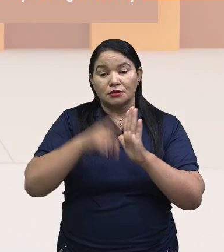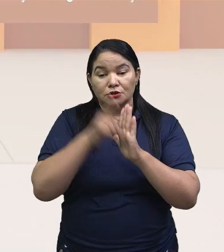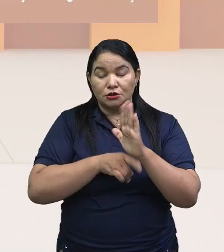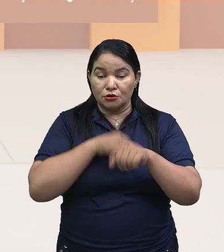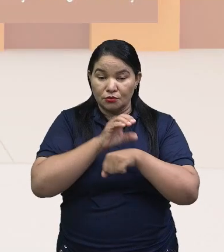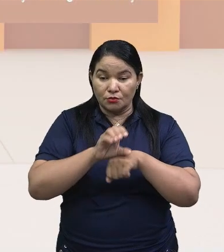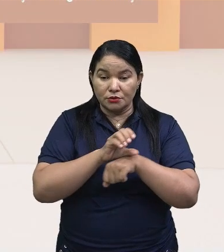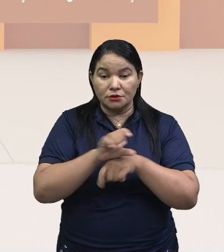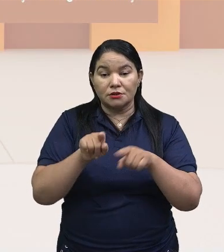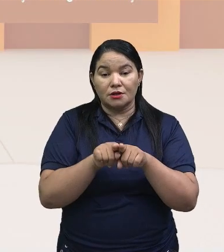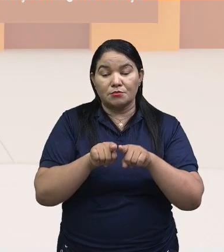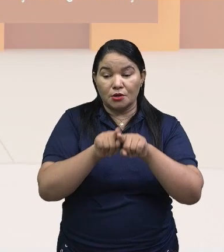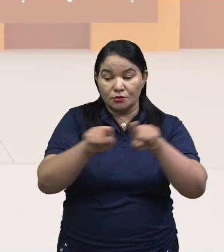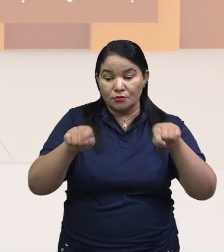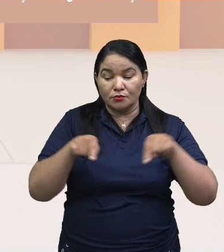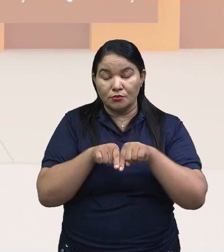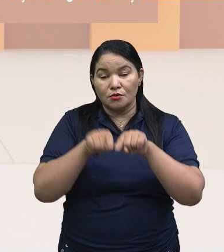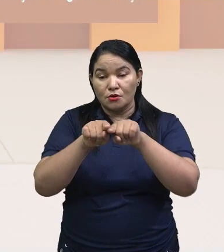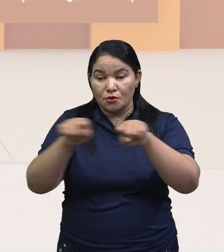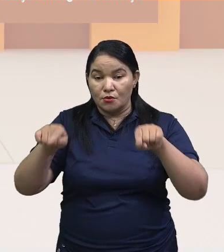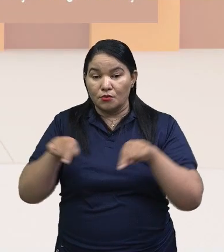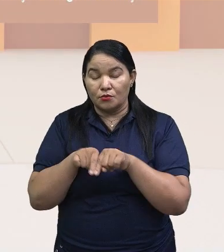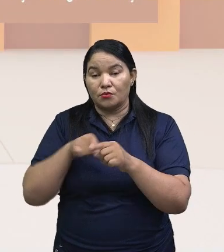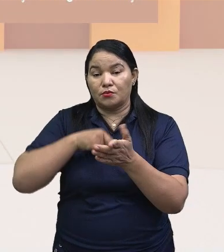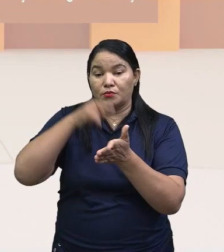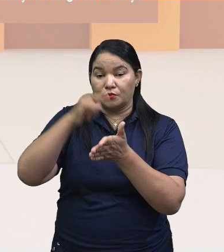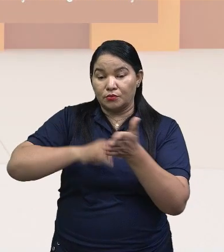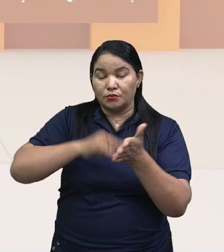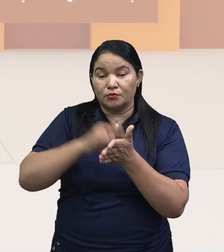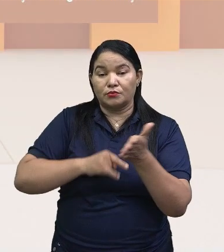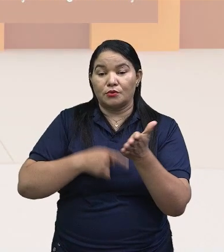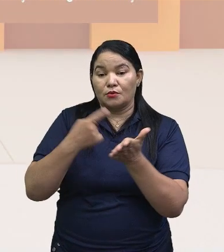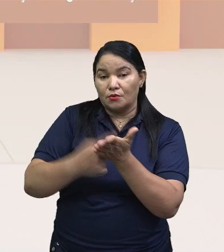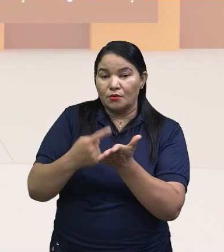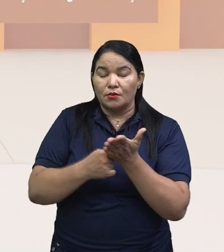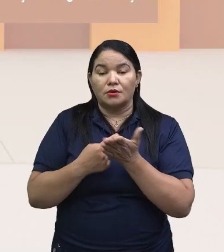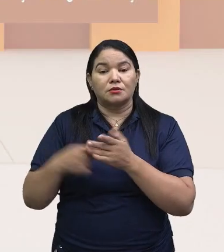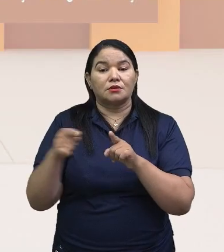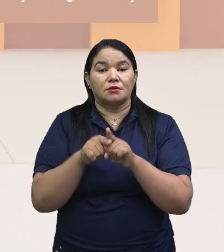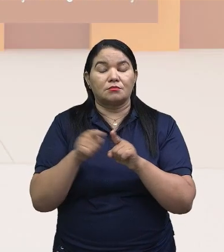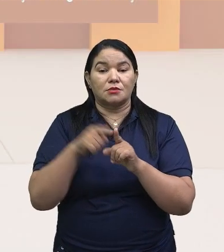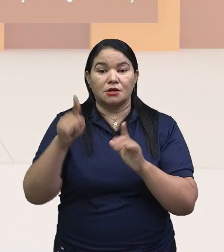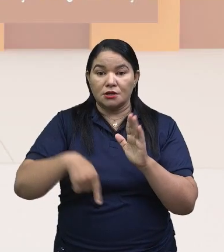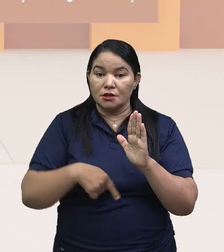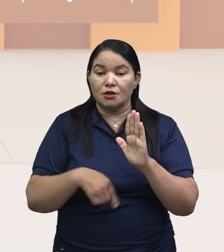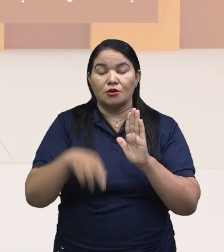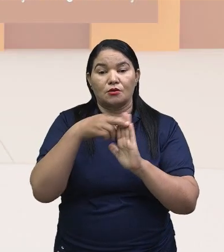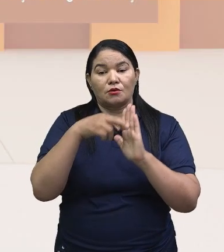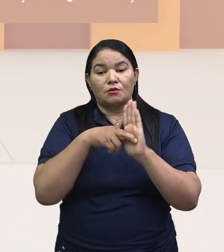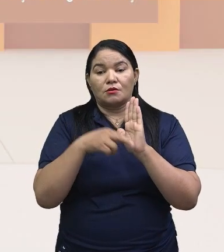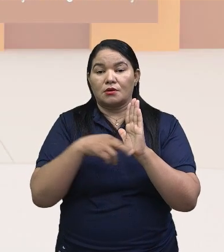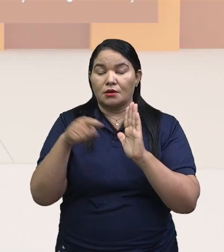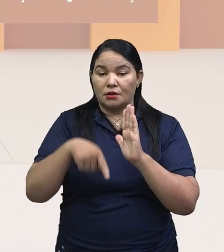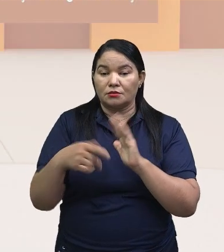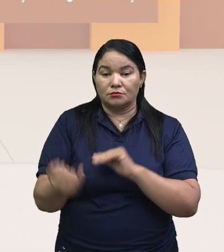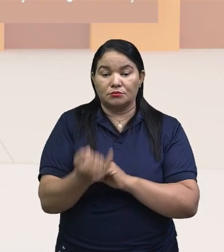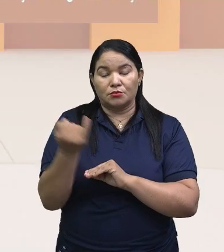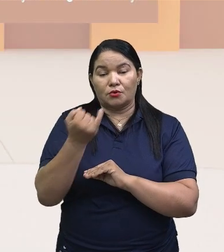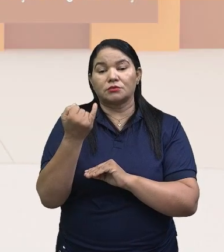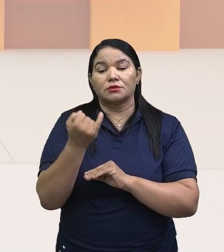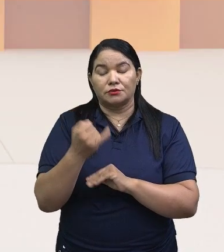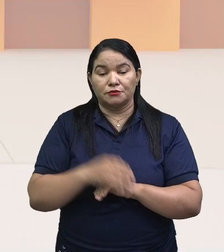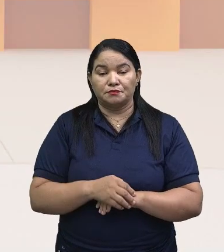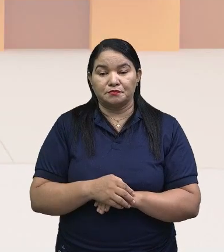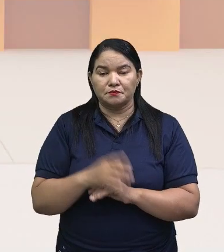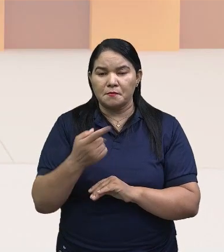e a demarcação de terras indígenas vai acabar sendo uma pauta muito importante. E quais